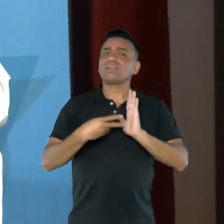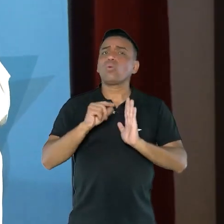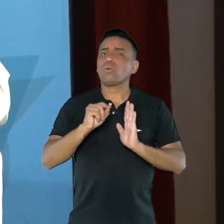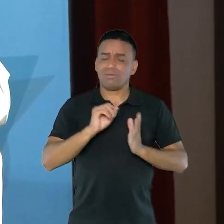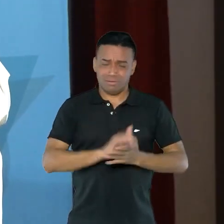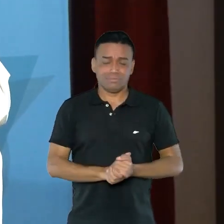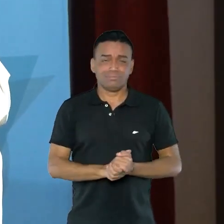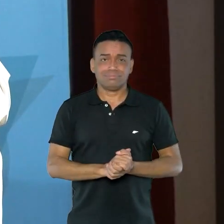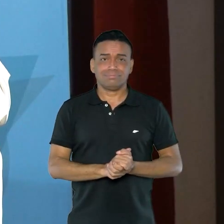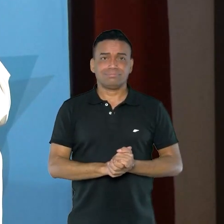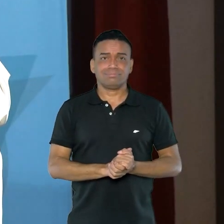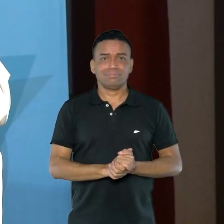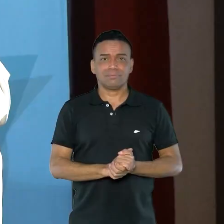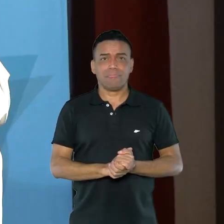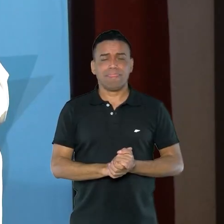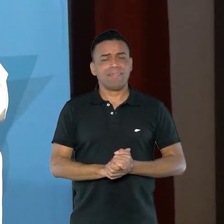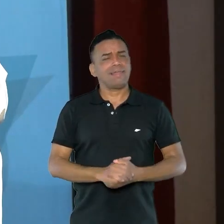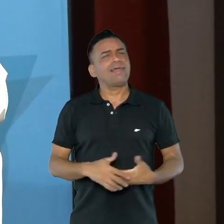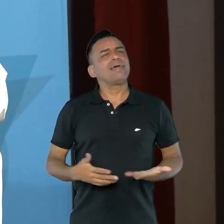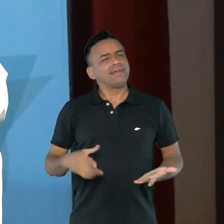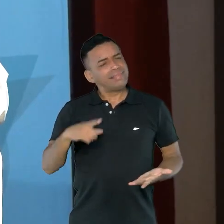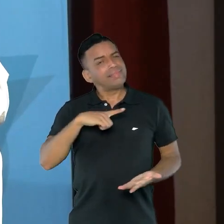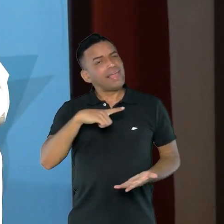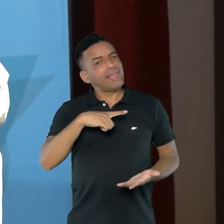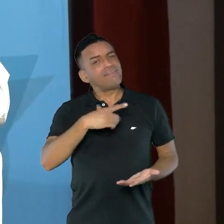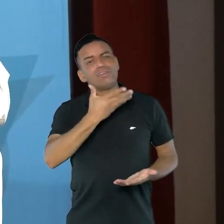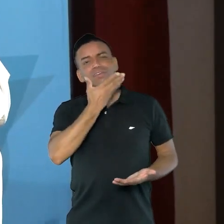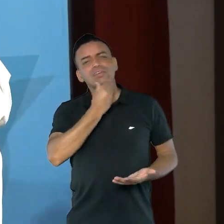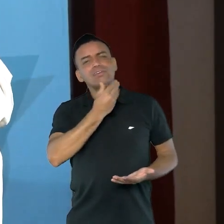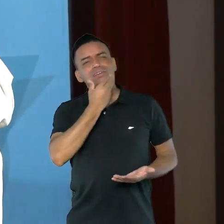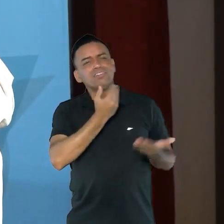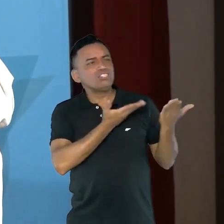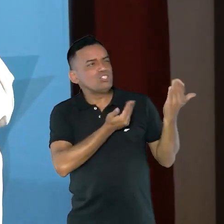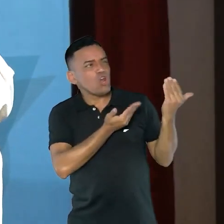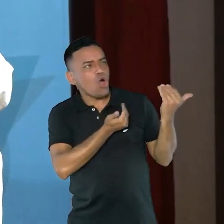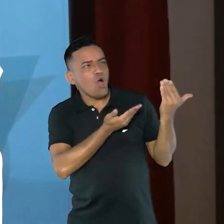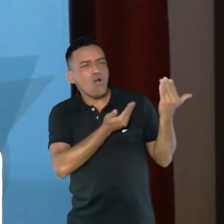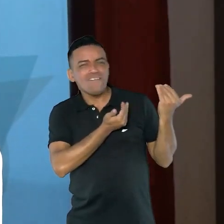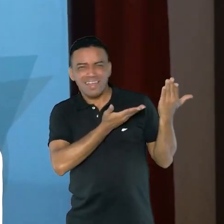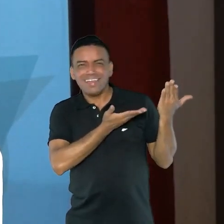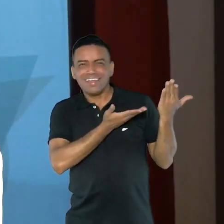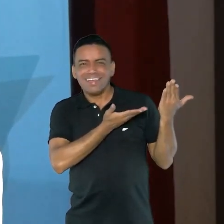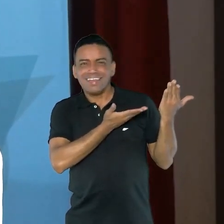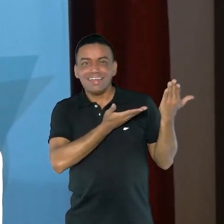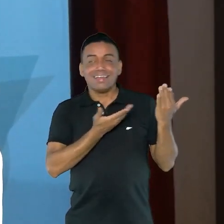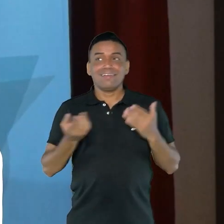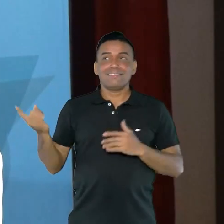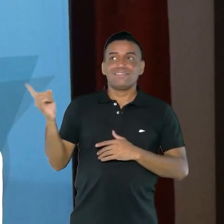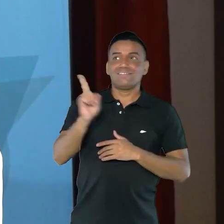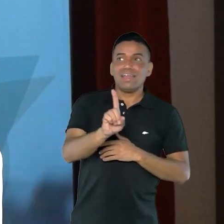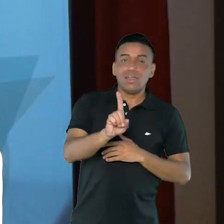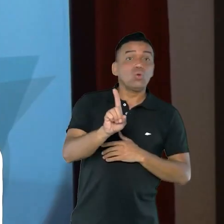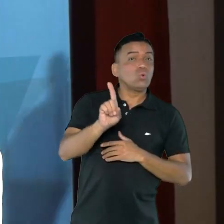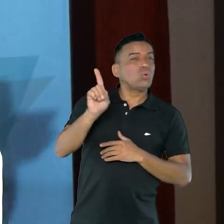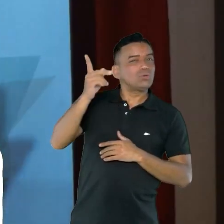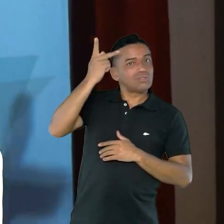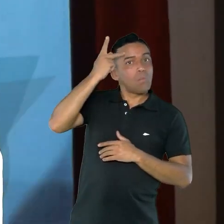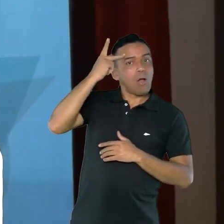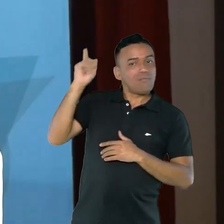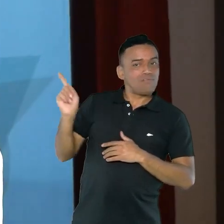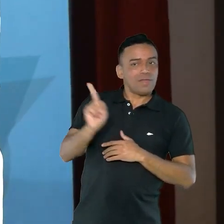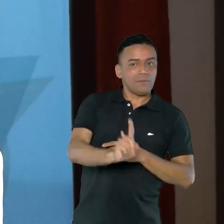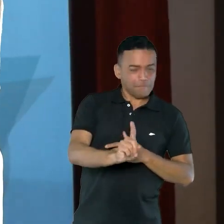Até teve um jovem, né, adolescente, que veio de São Paulo e ele falou,